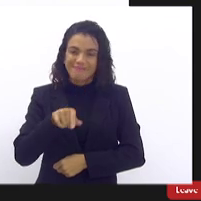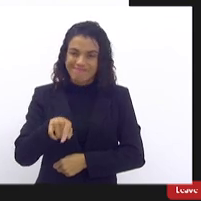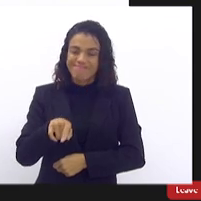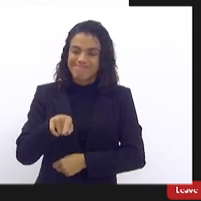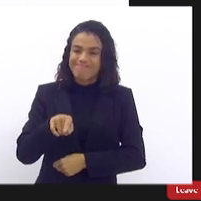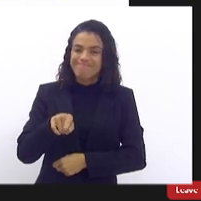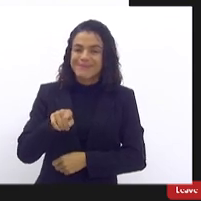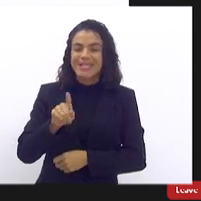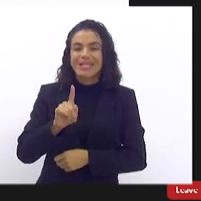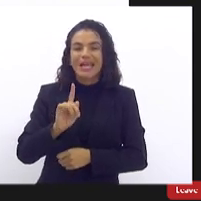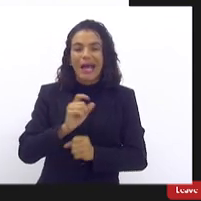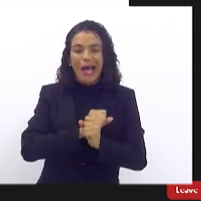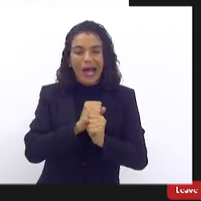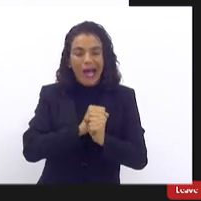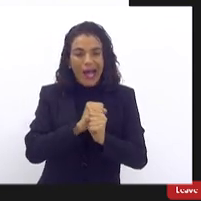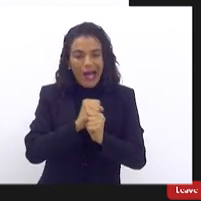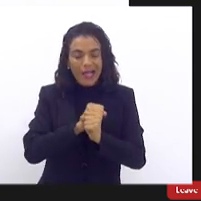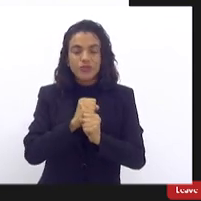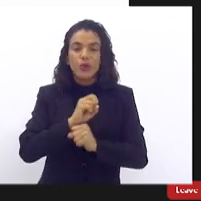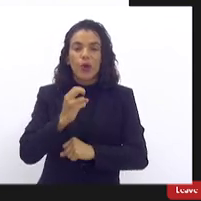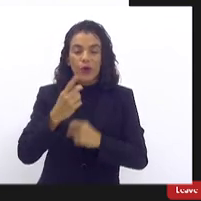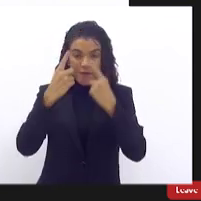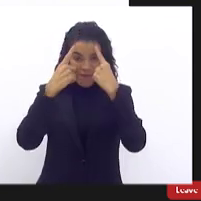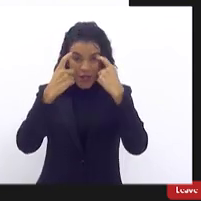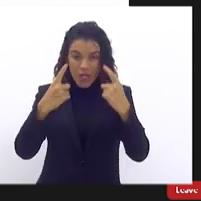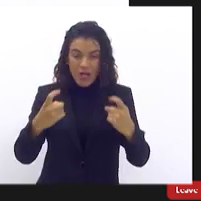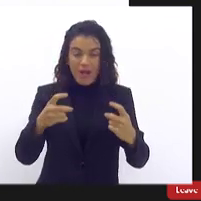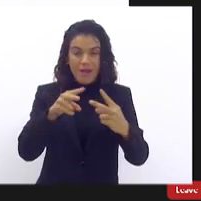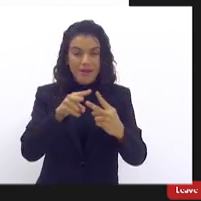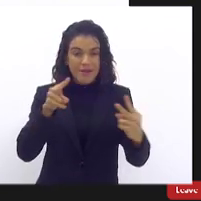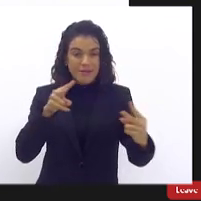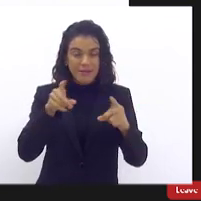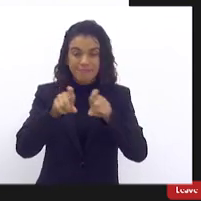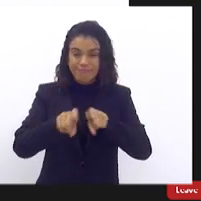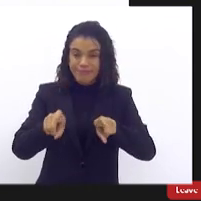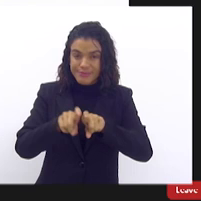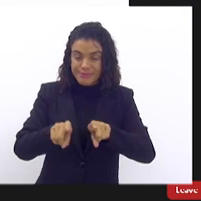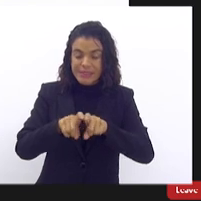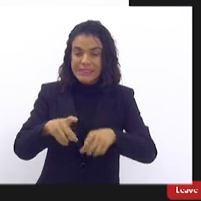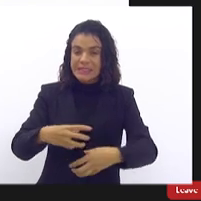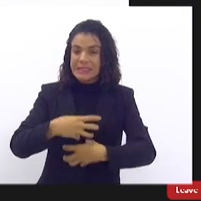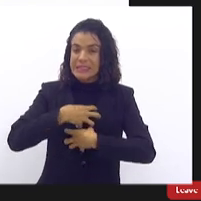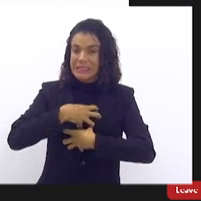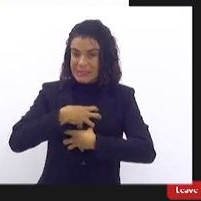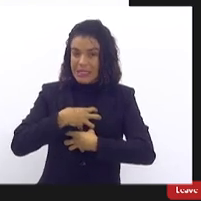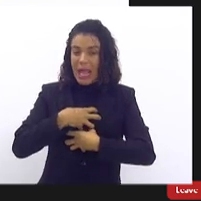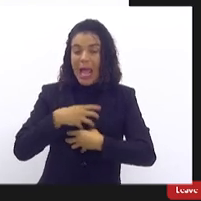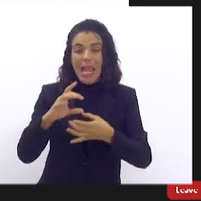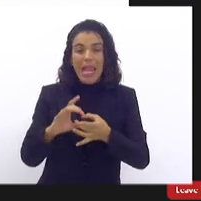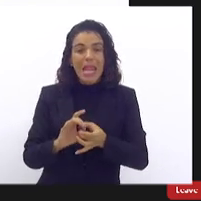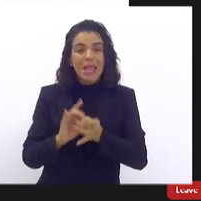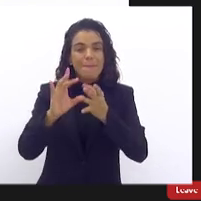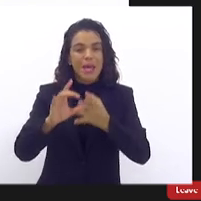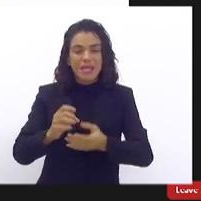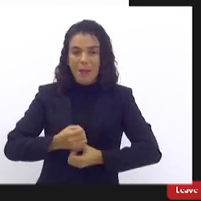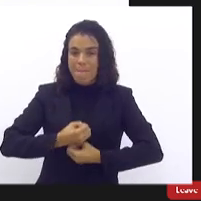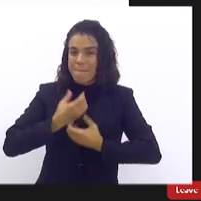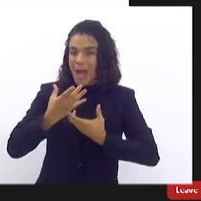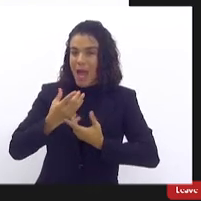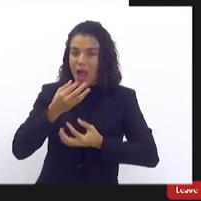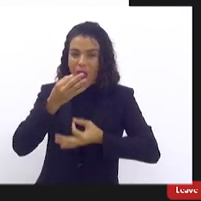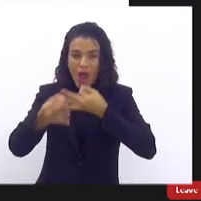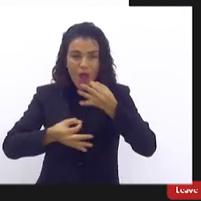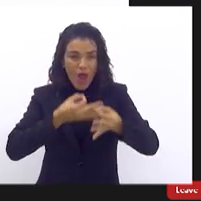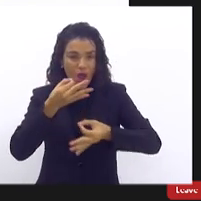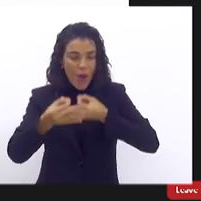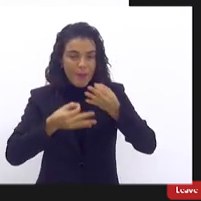de danos ou violência online, alegando que sentiram sua liberdade de expressar visões pessoais e